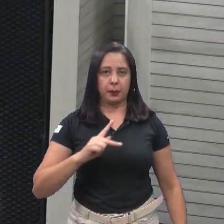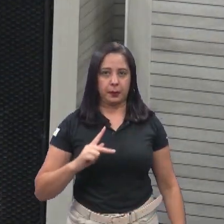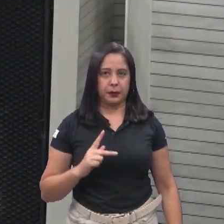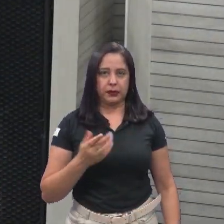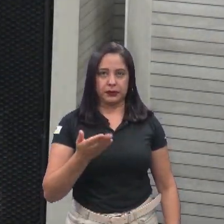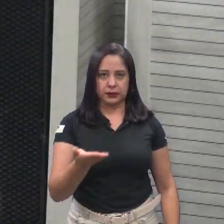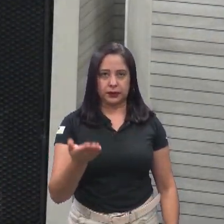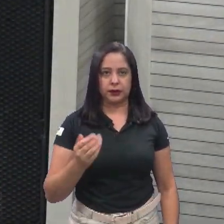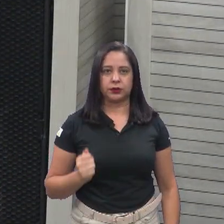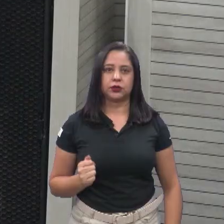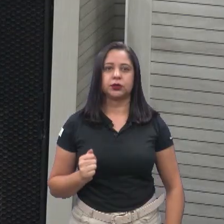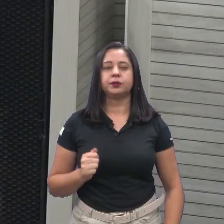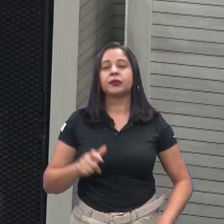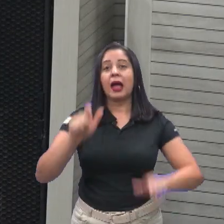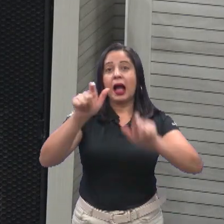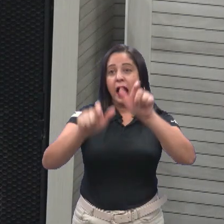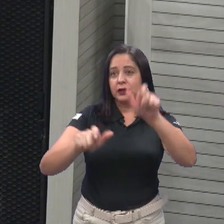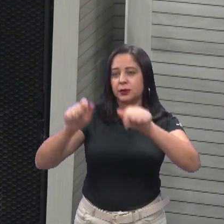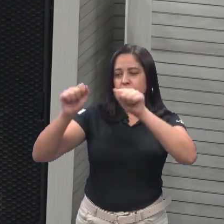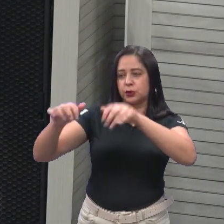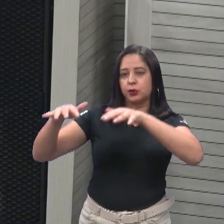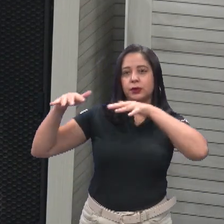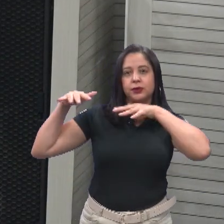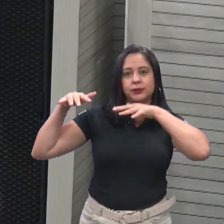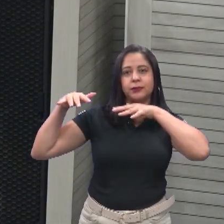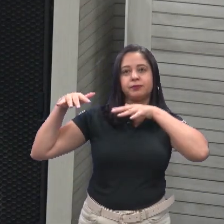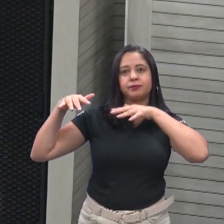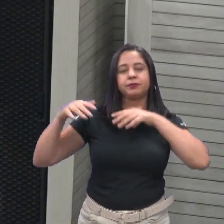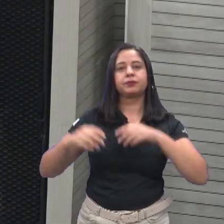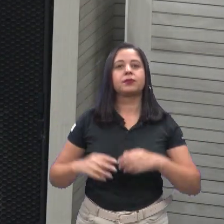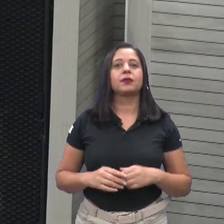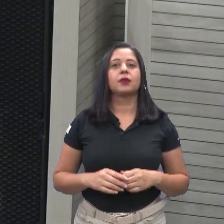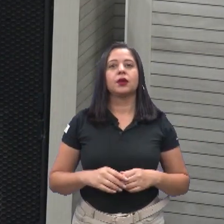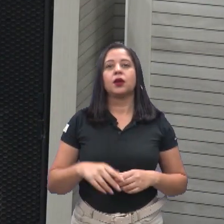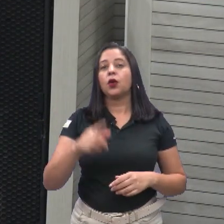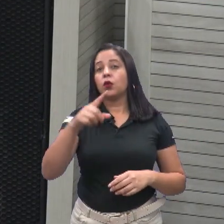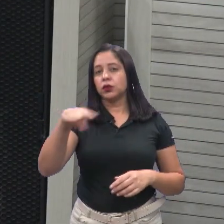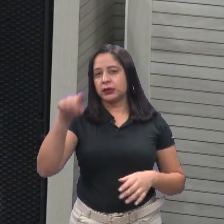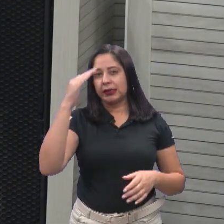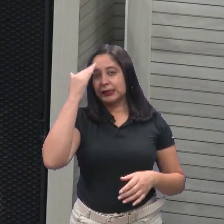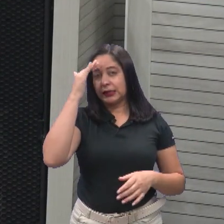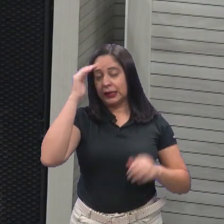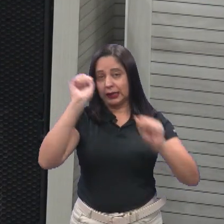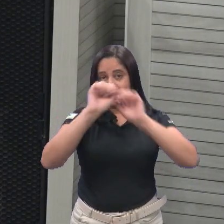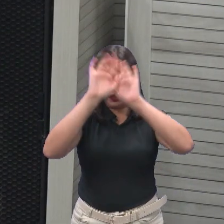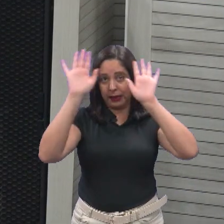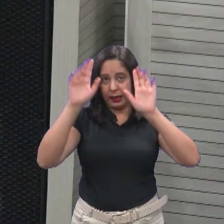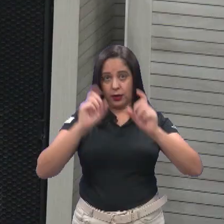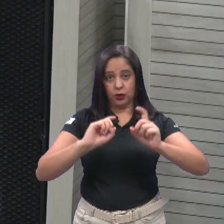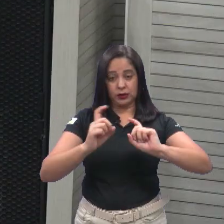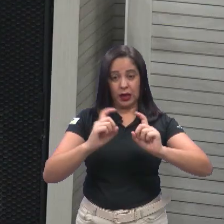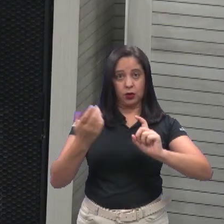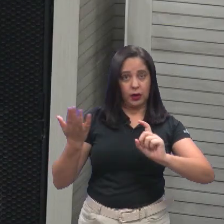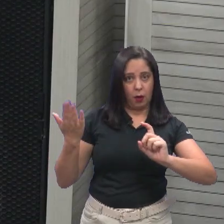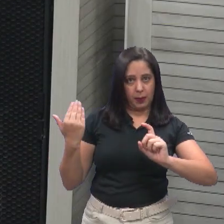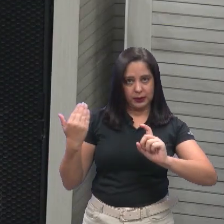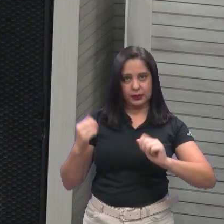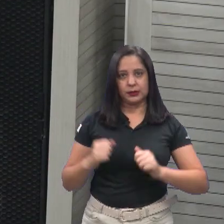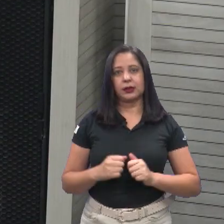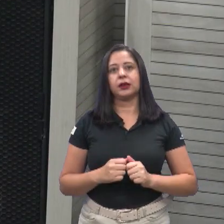o pessoal que está aqui em cima na plenária, para vocês entenderem, complementando aqui o que o vereador falou, na última sessão foi aprovado